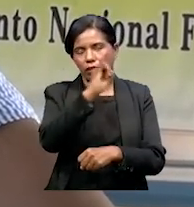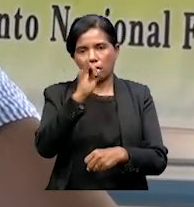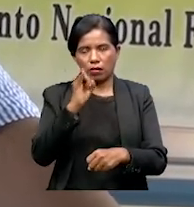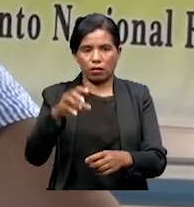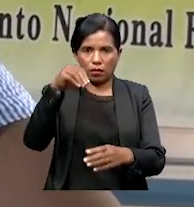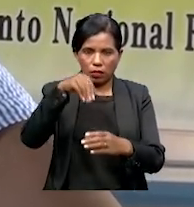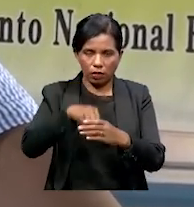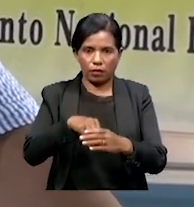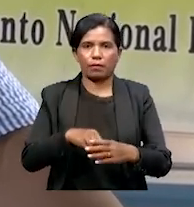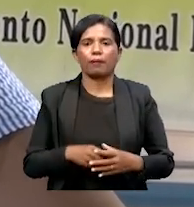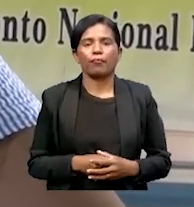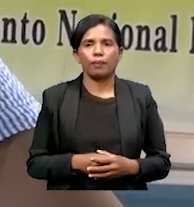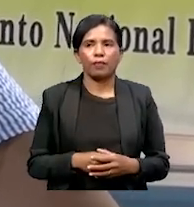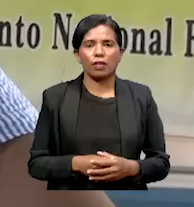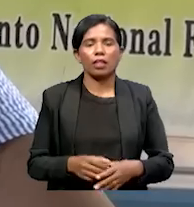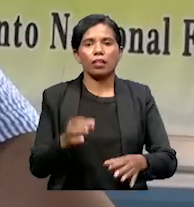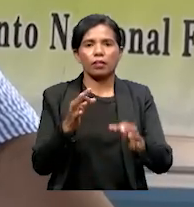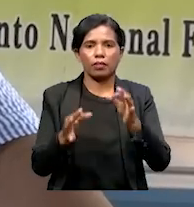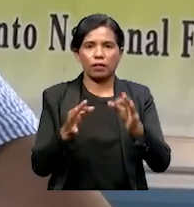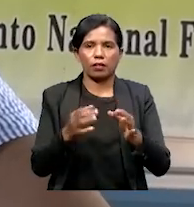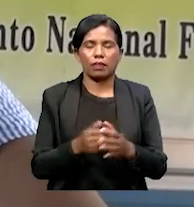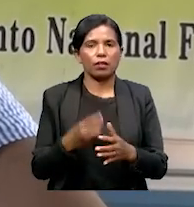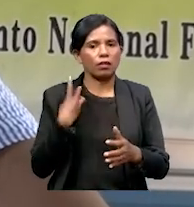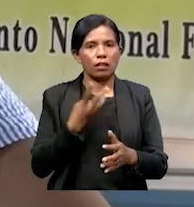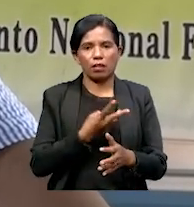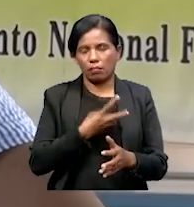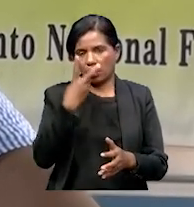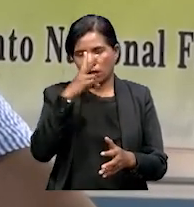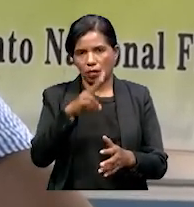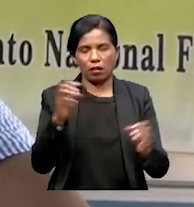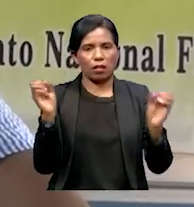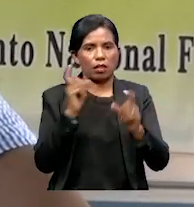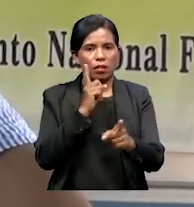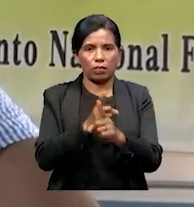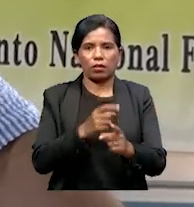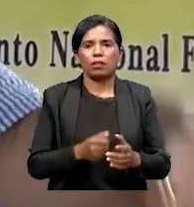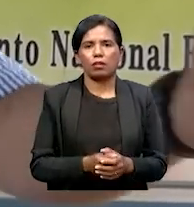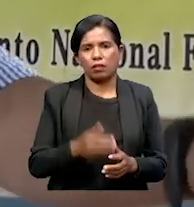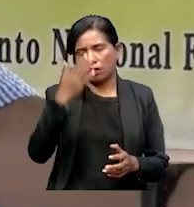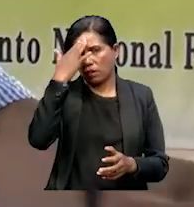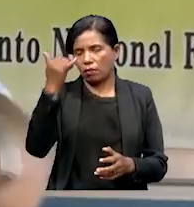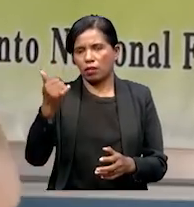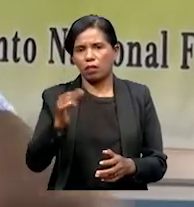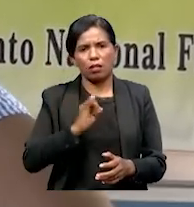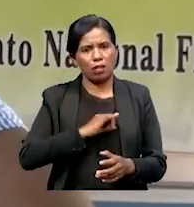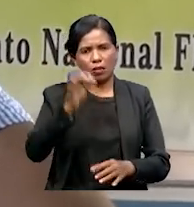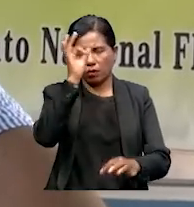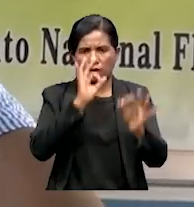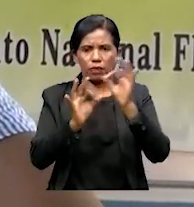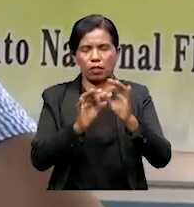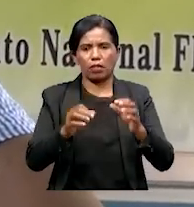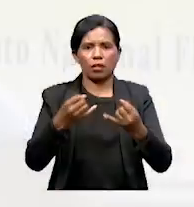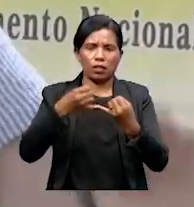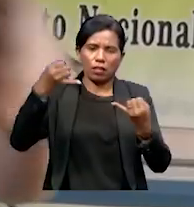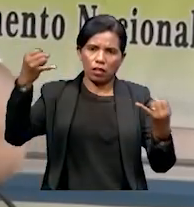dia so ke i bati da ke ami hare lalos tam sai da é a rola fiar que tal iné bele nia